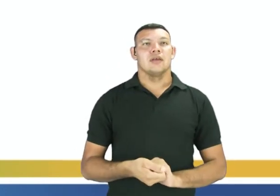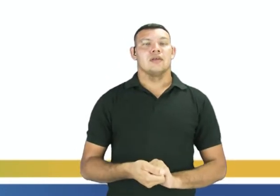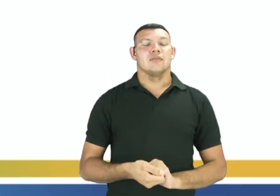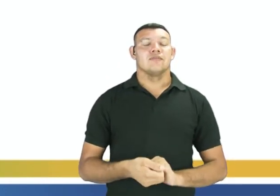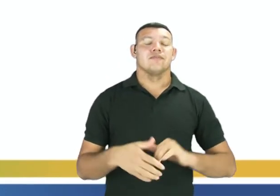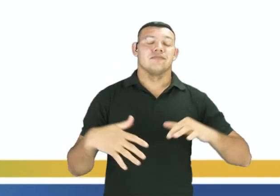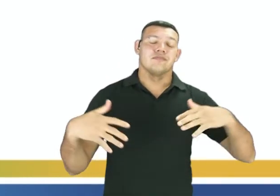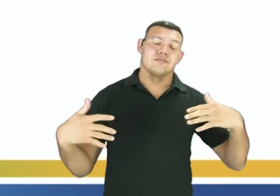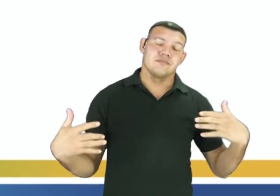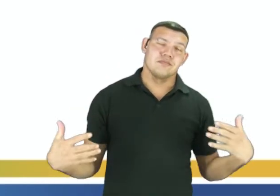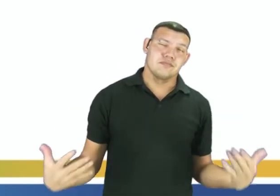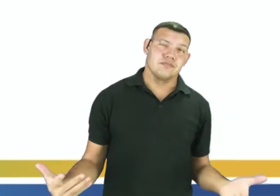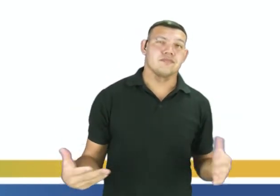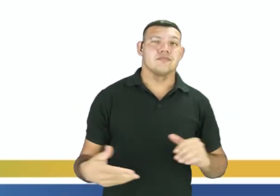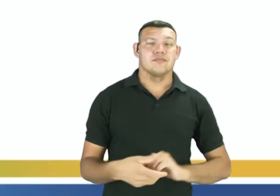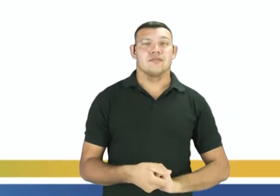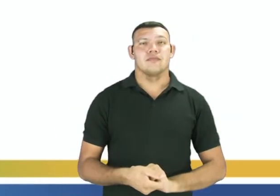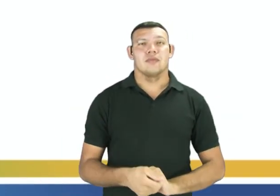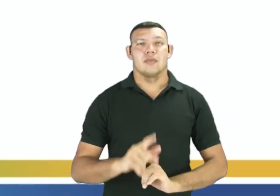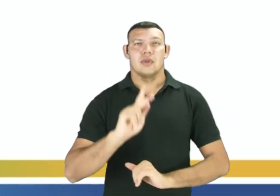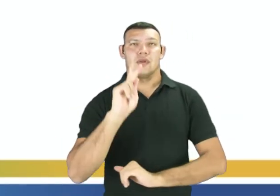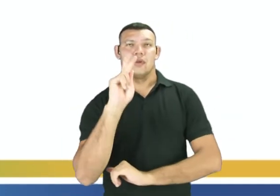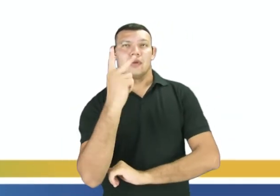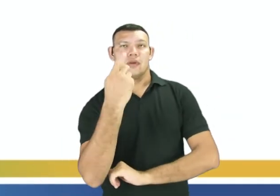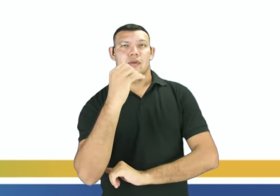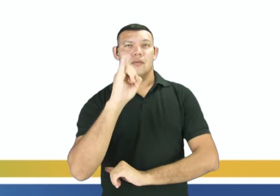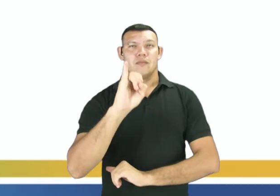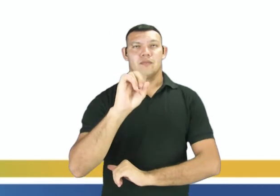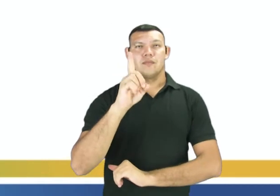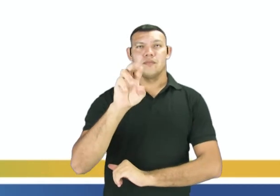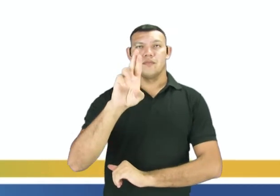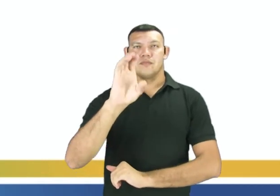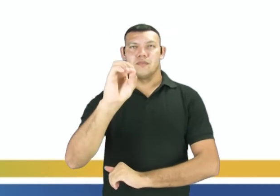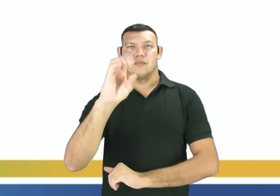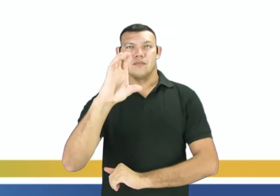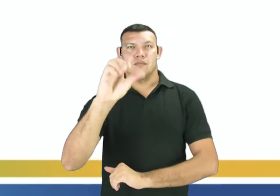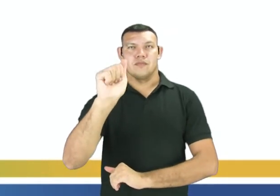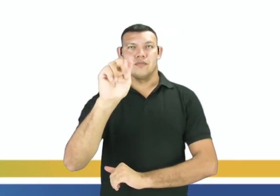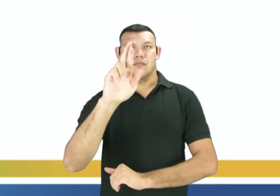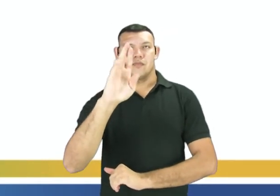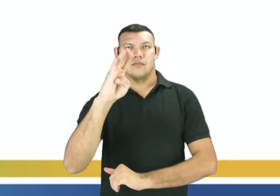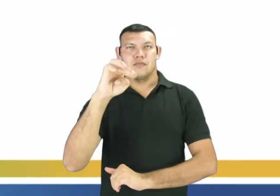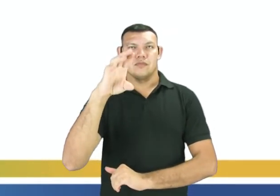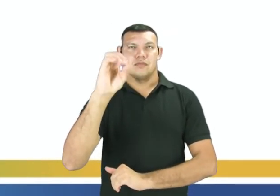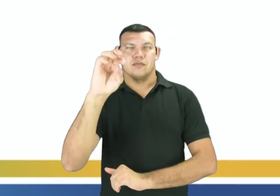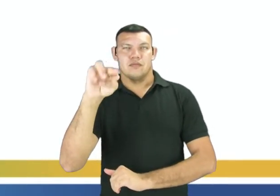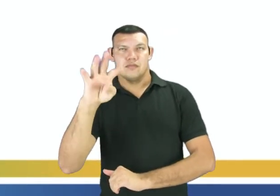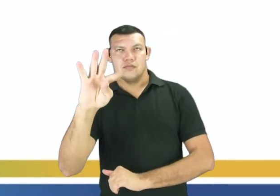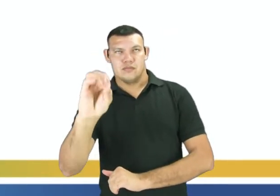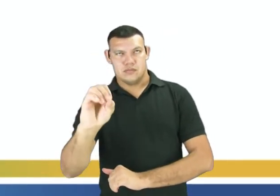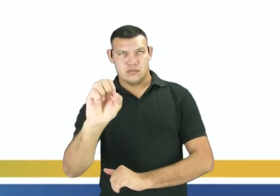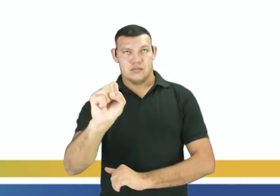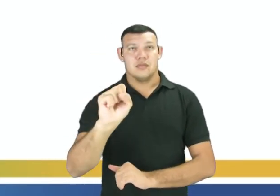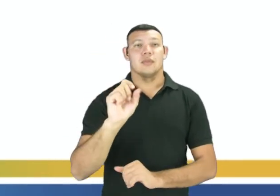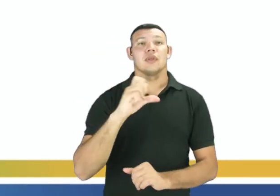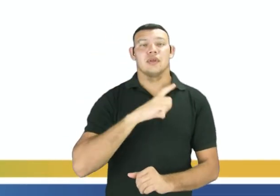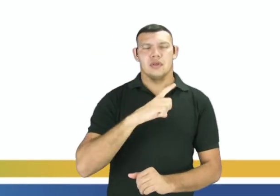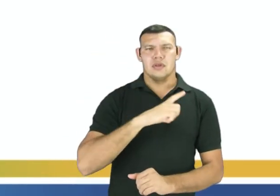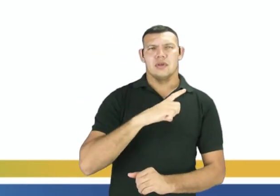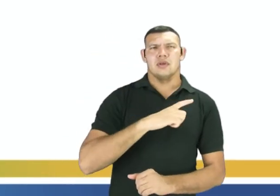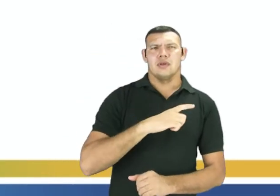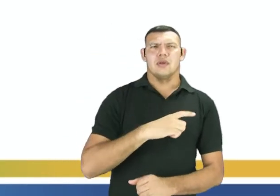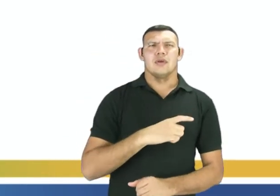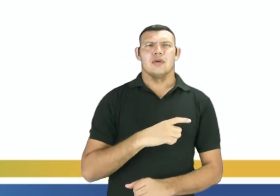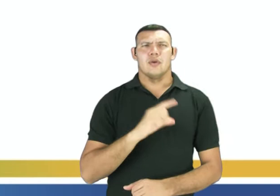mais, gente, os hidrocarbonos, eles fazem parte dos compostos orgânicos. Você percebe que aqui existe pouca quantidade de carbono e aqui tem muita,